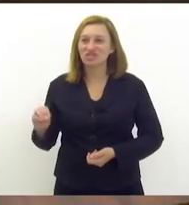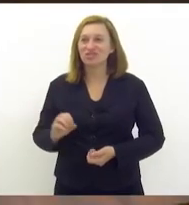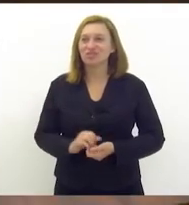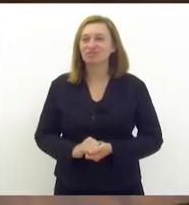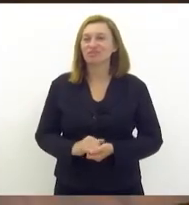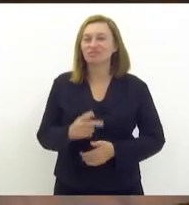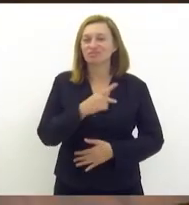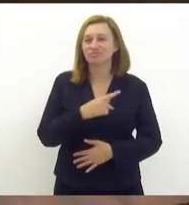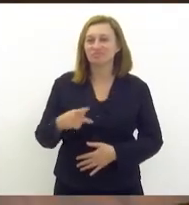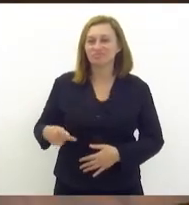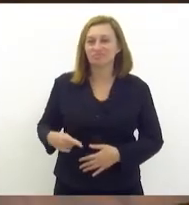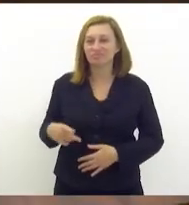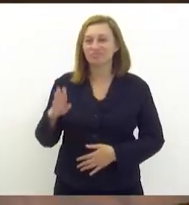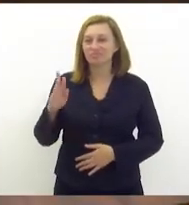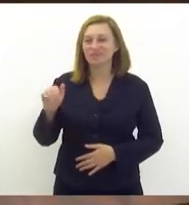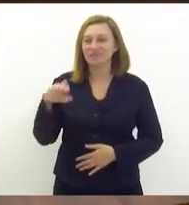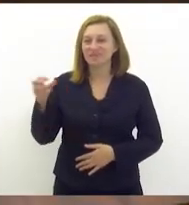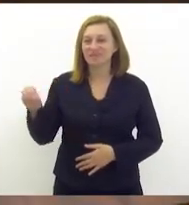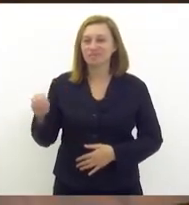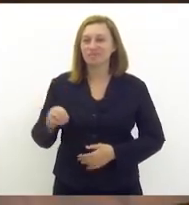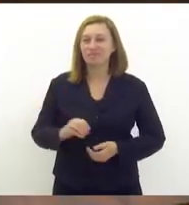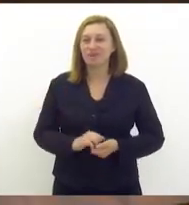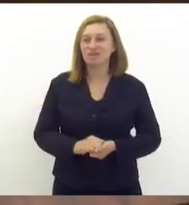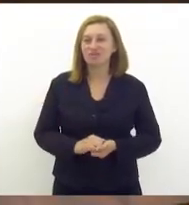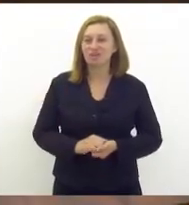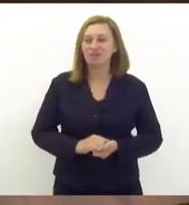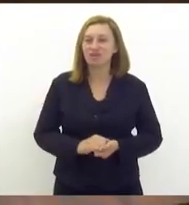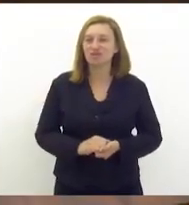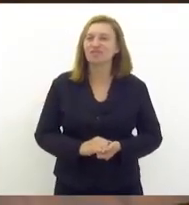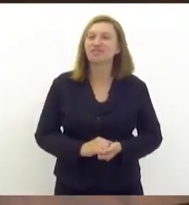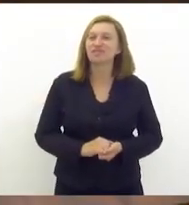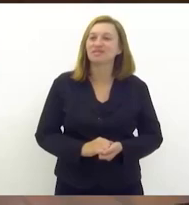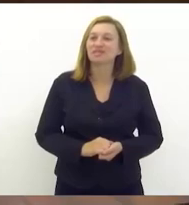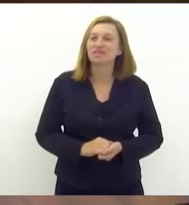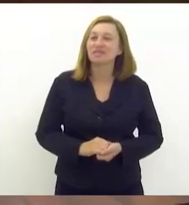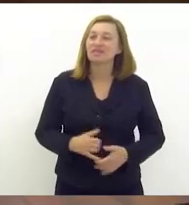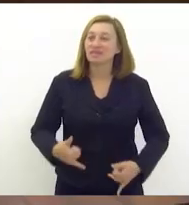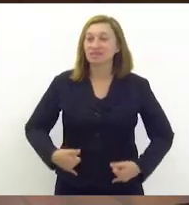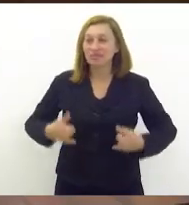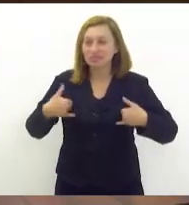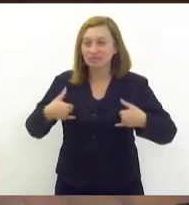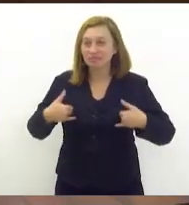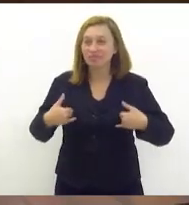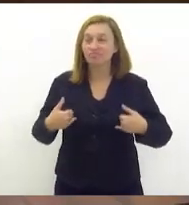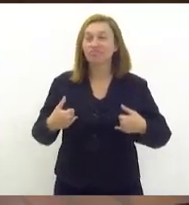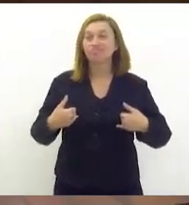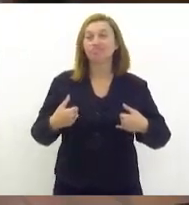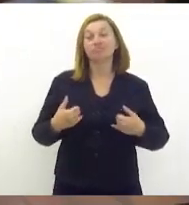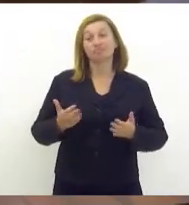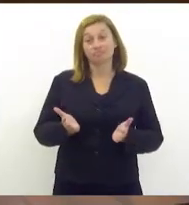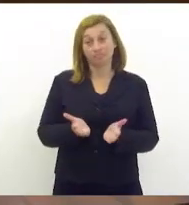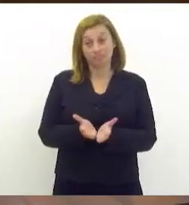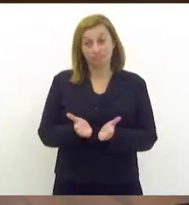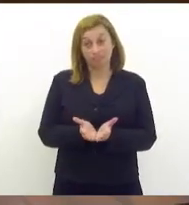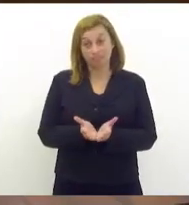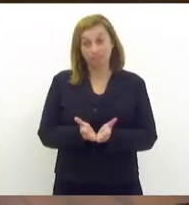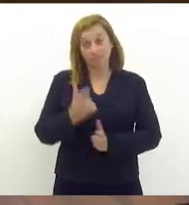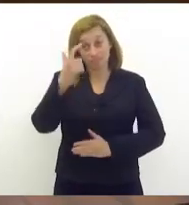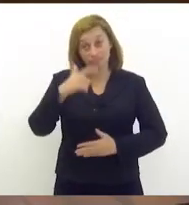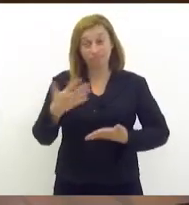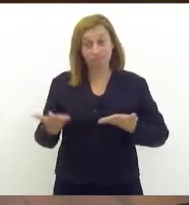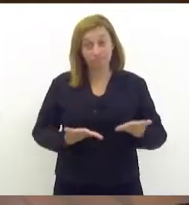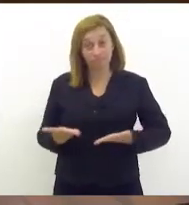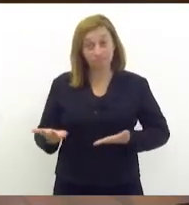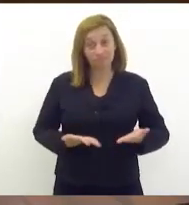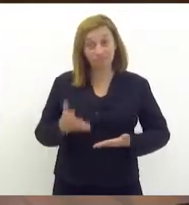Presidente brasão primeiramente eu quero aqui agradecer a Deus essa honra de poder como cristão como servo do Senhor poder hoje